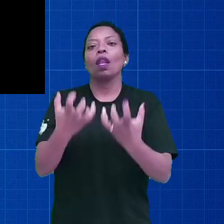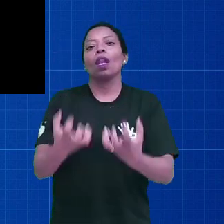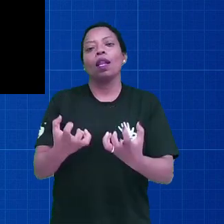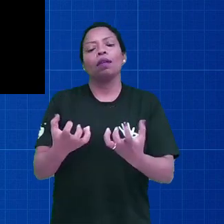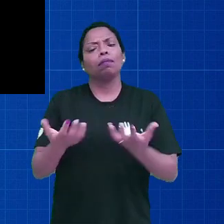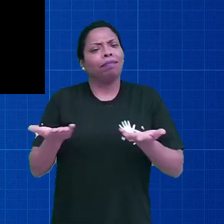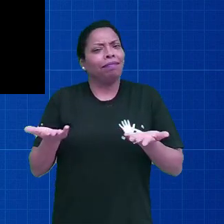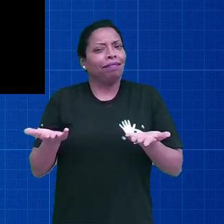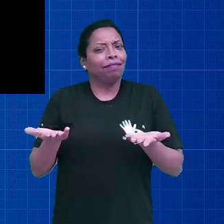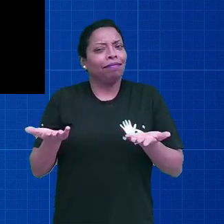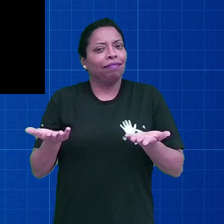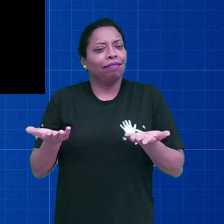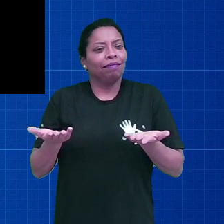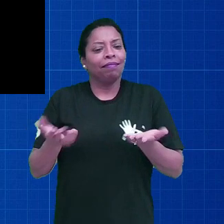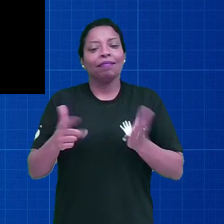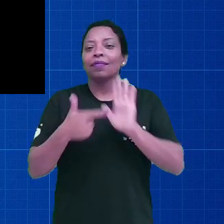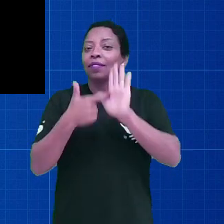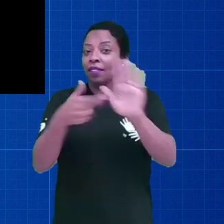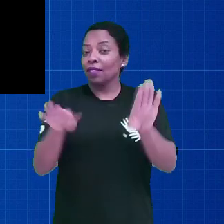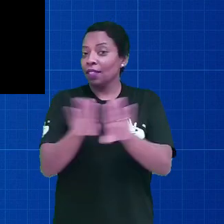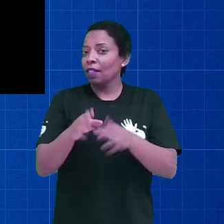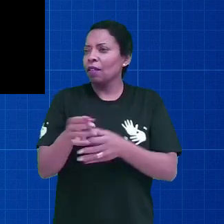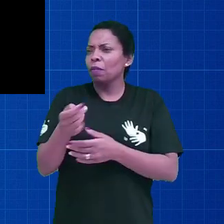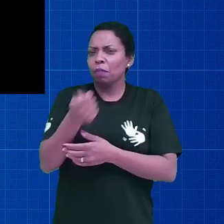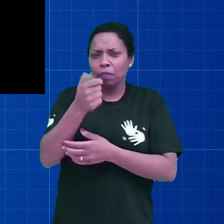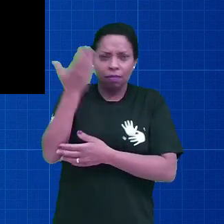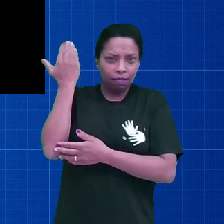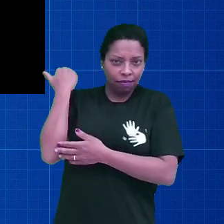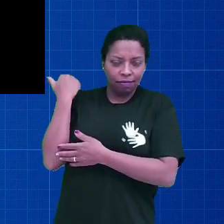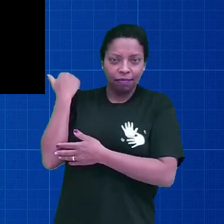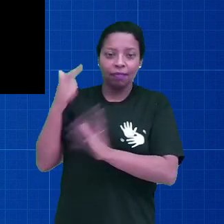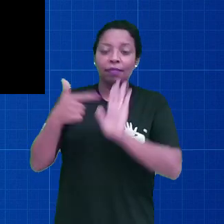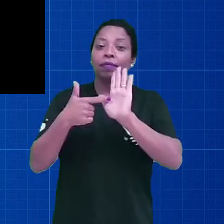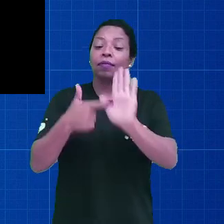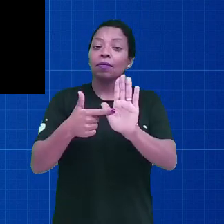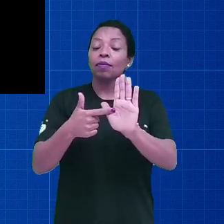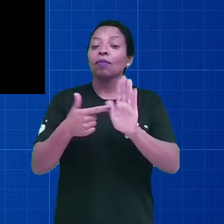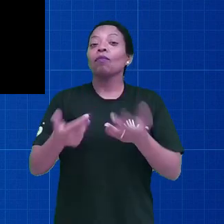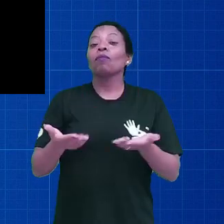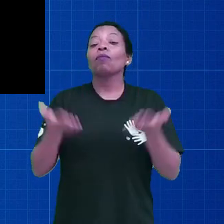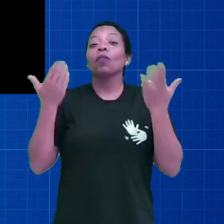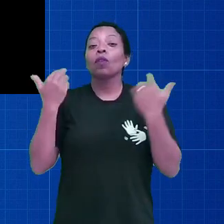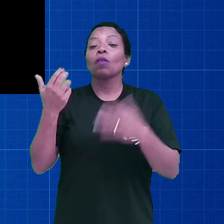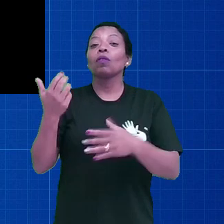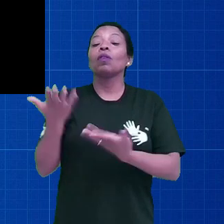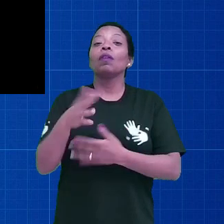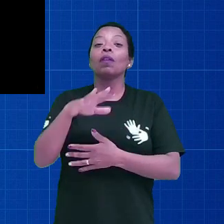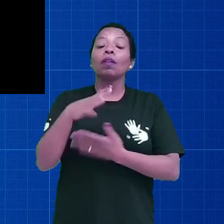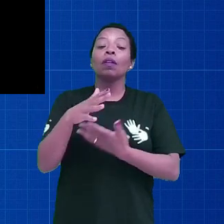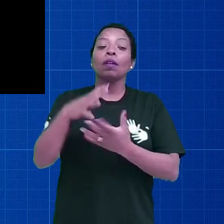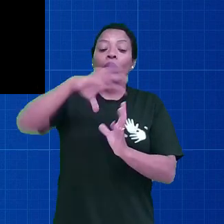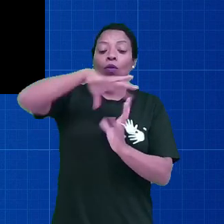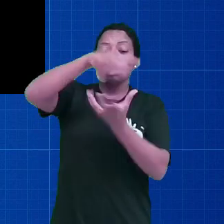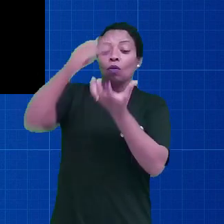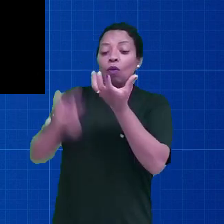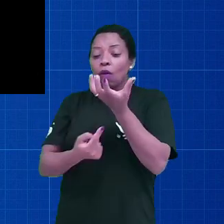A temperatura, notícia mais recente, né, indicando aqui que temperatura inédita na Antártica é sinal de que eventos